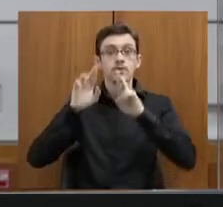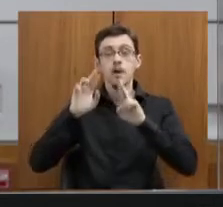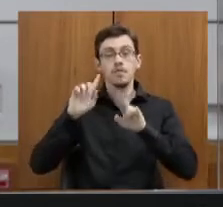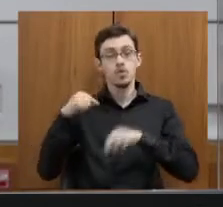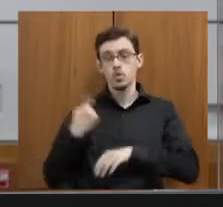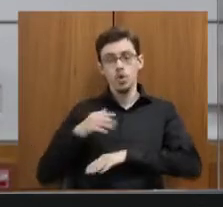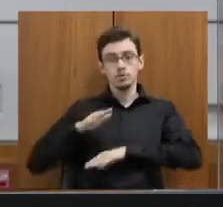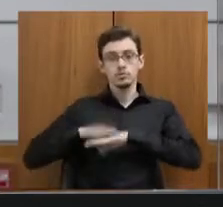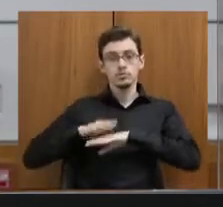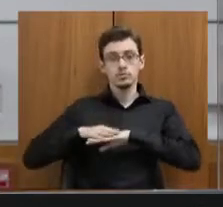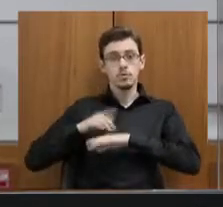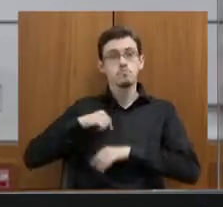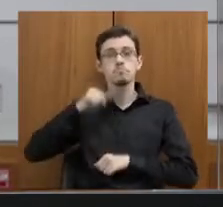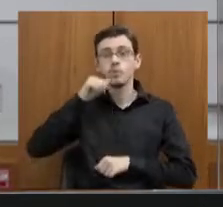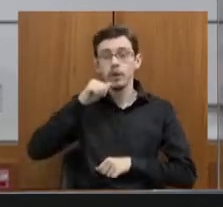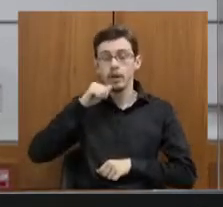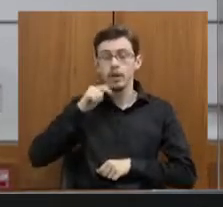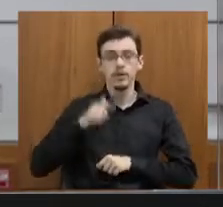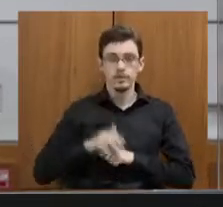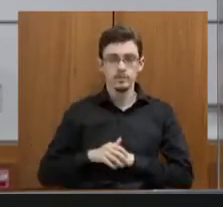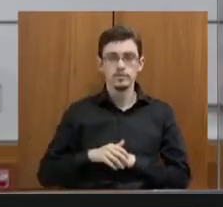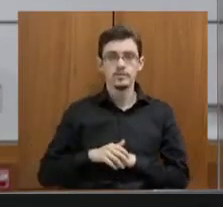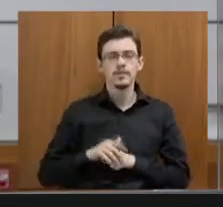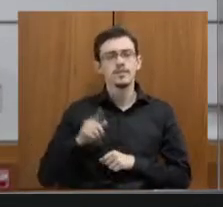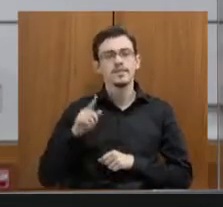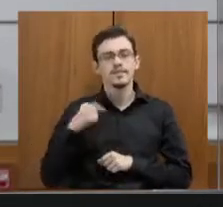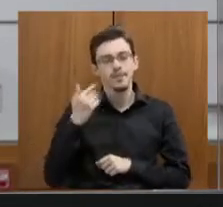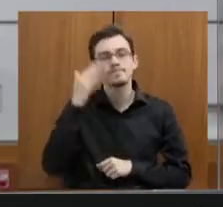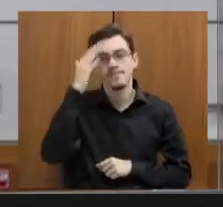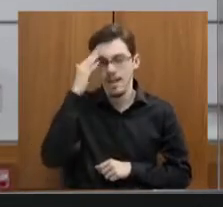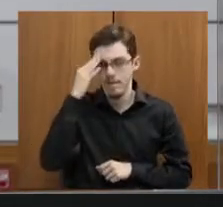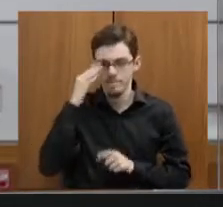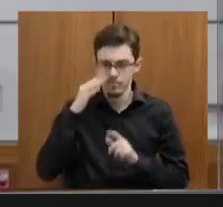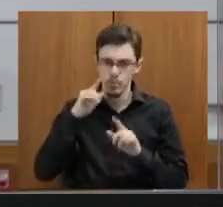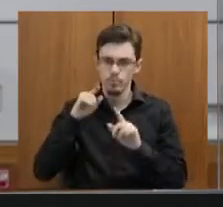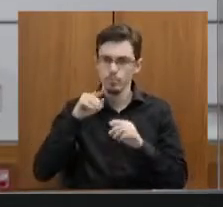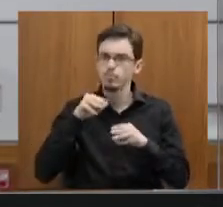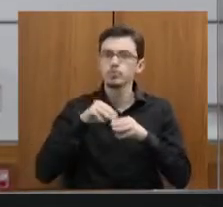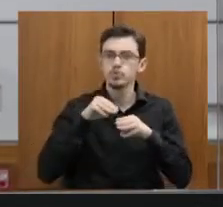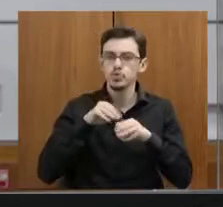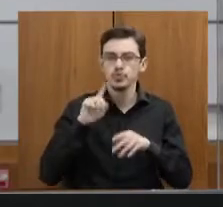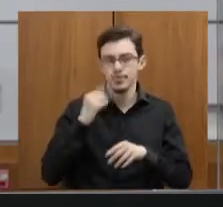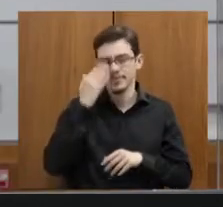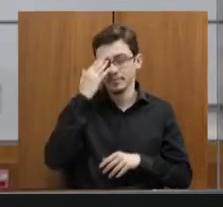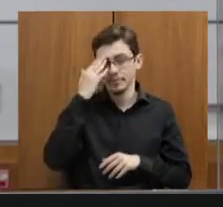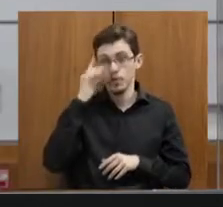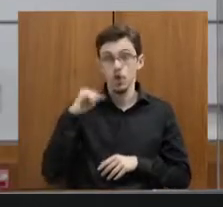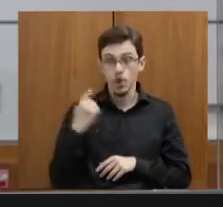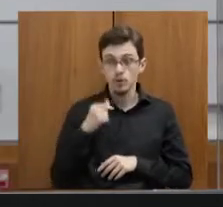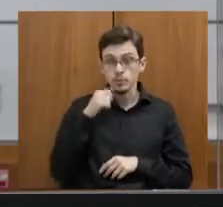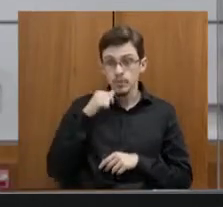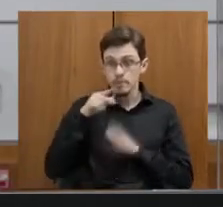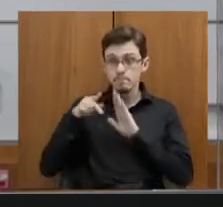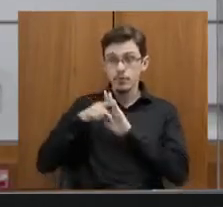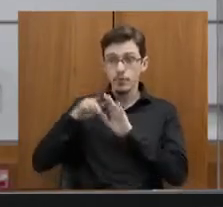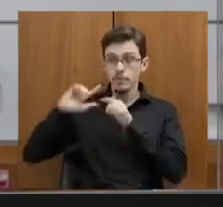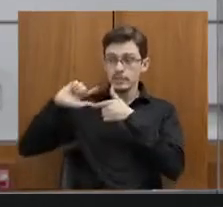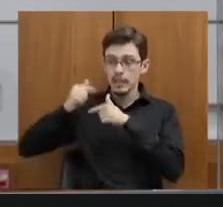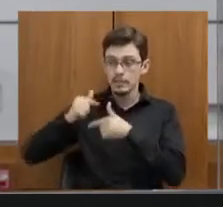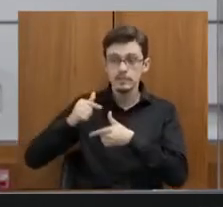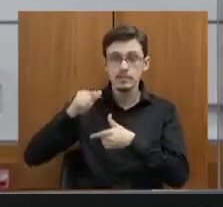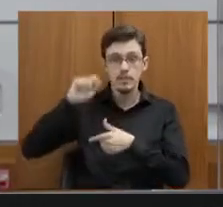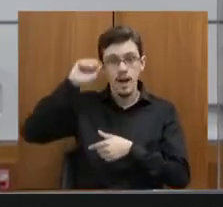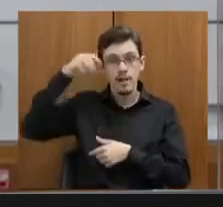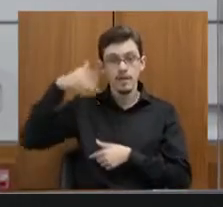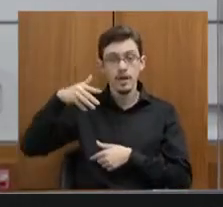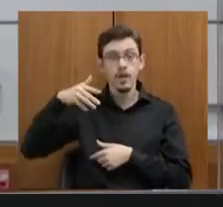era se dá a partir do feminino né E nós só sabemos porque e nós mulher em situação de matriz africana enfrentando